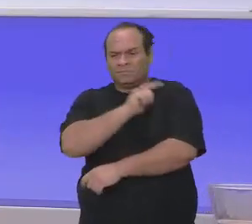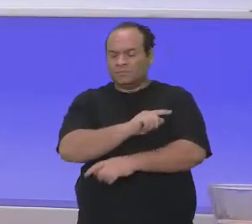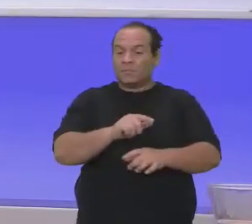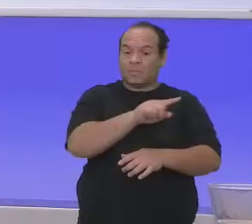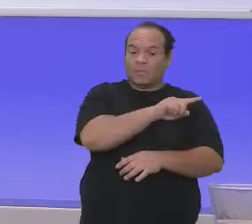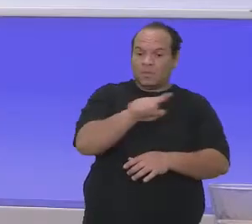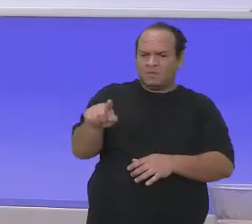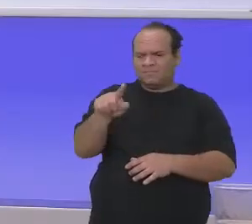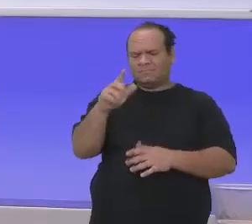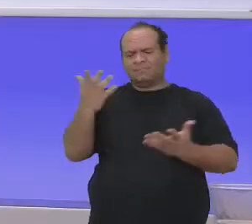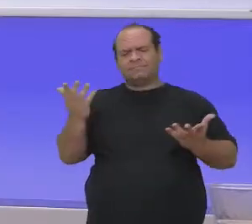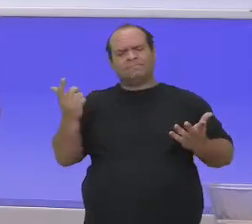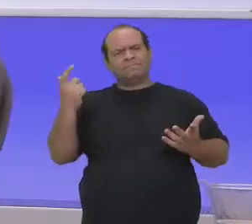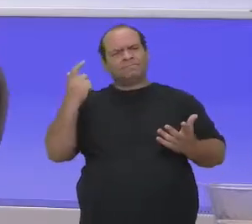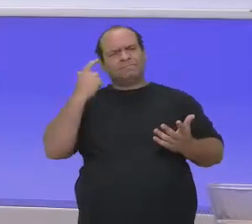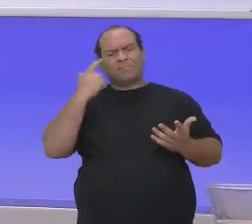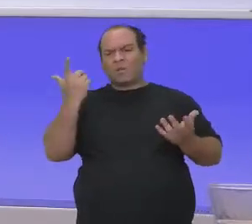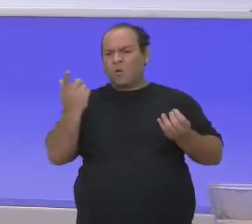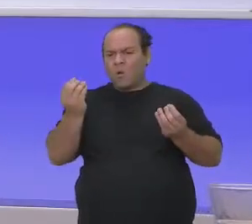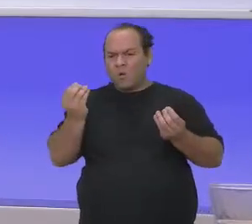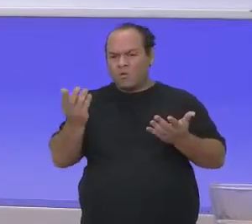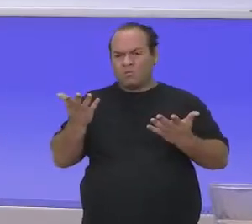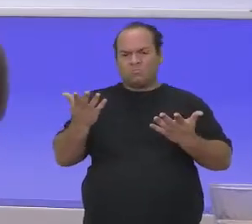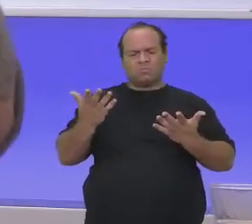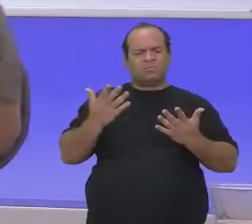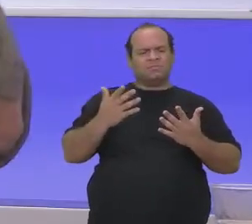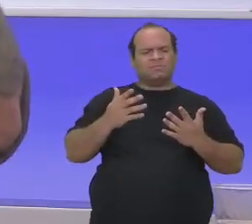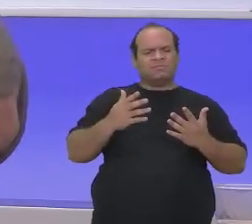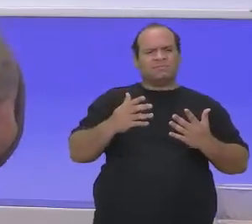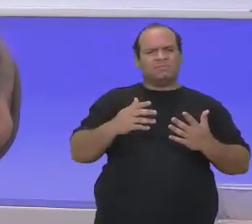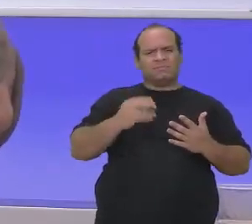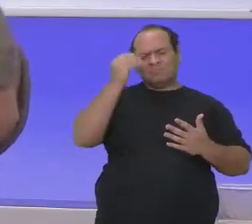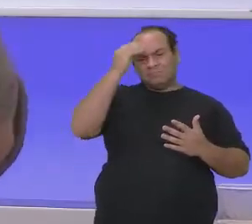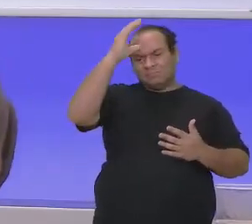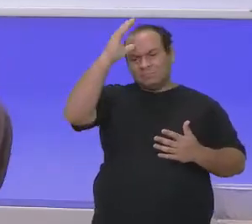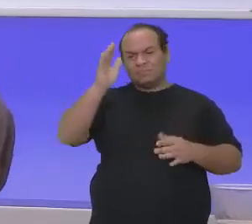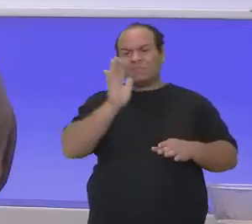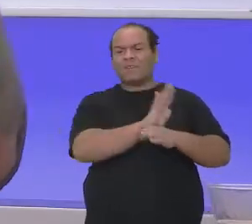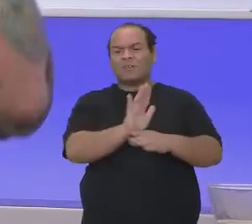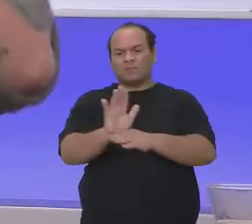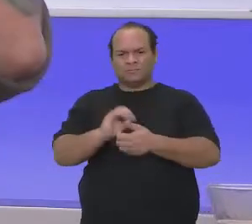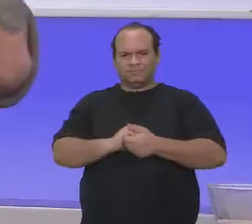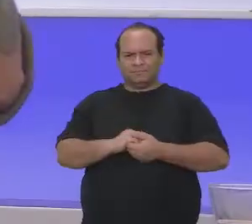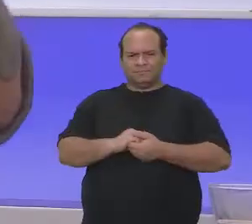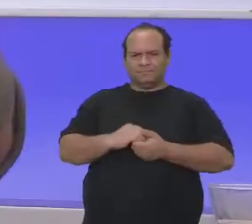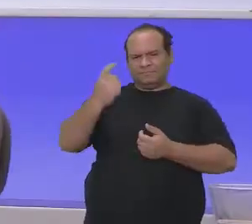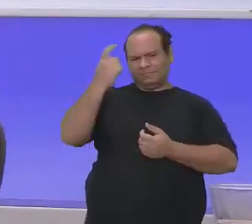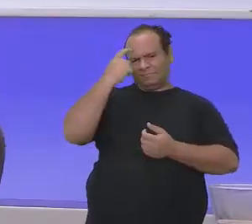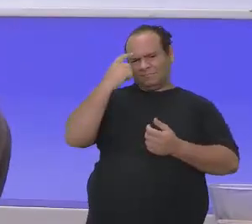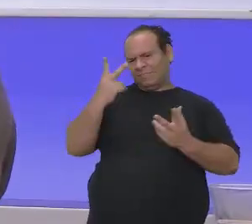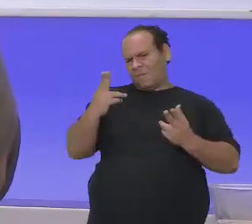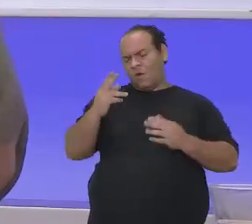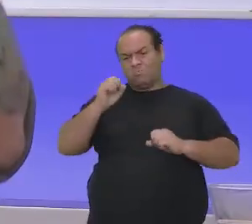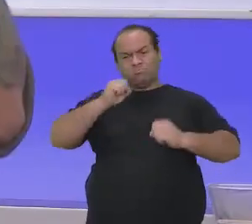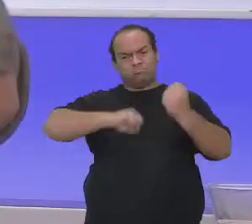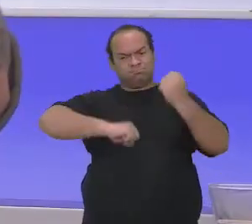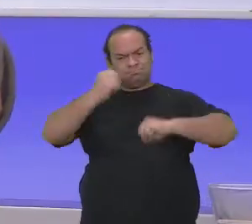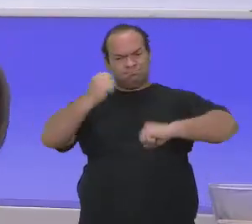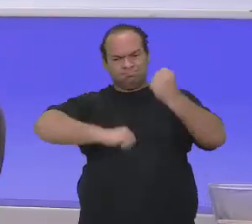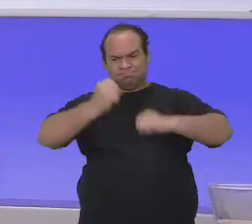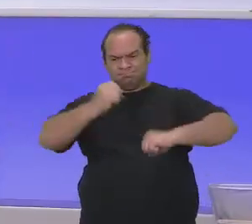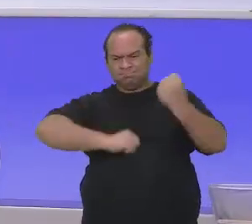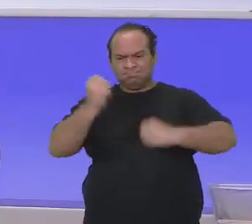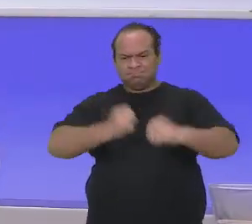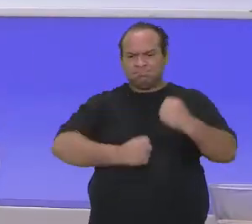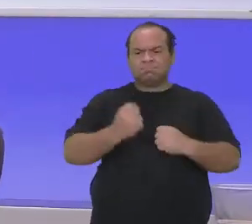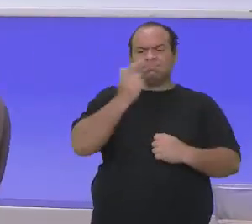vai deixar esse conhecimento sobre a energia. Então, para passar para os alunos, pensa que ela é uma fábrica de energia, ela está